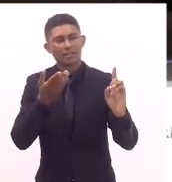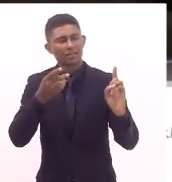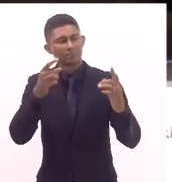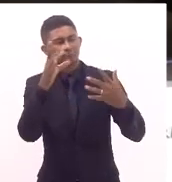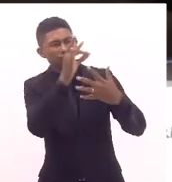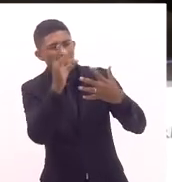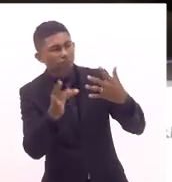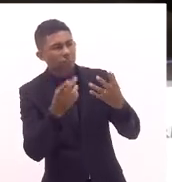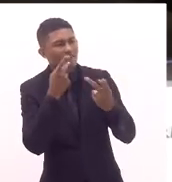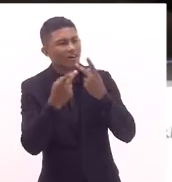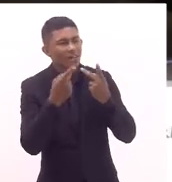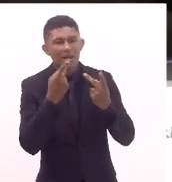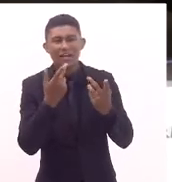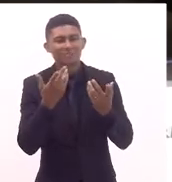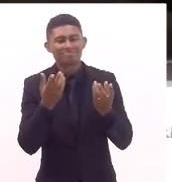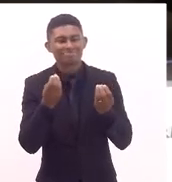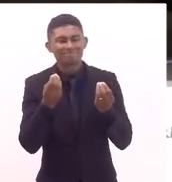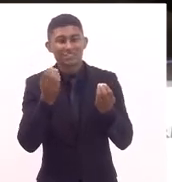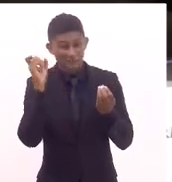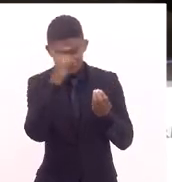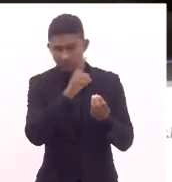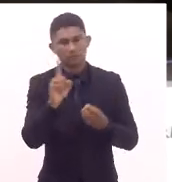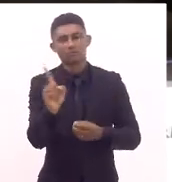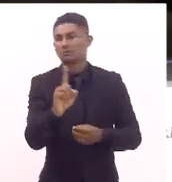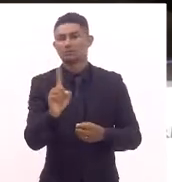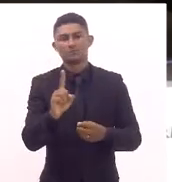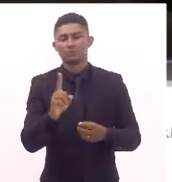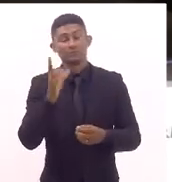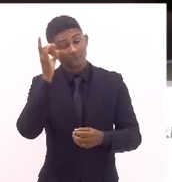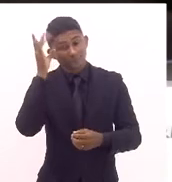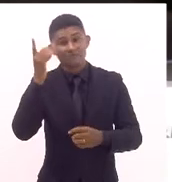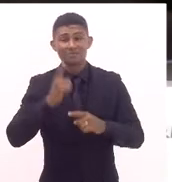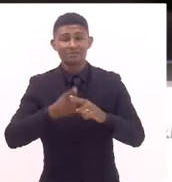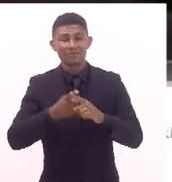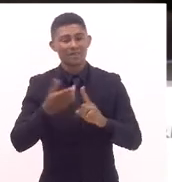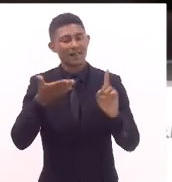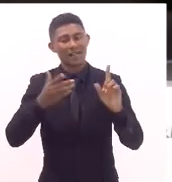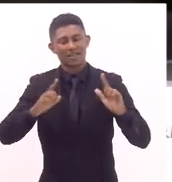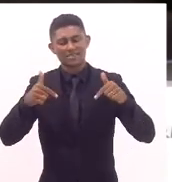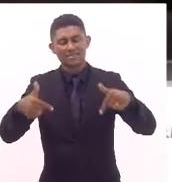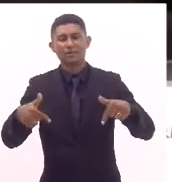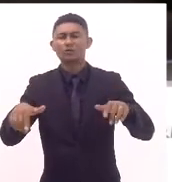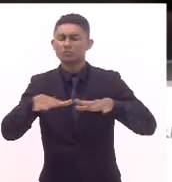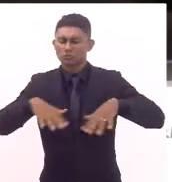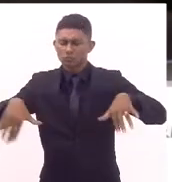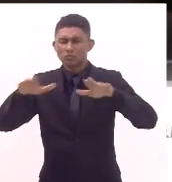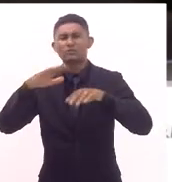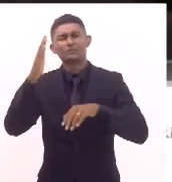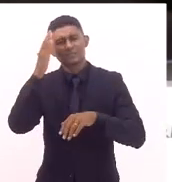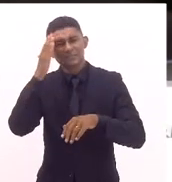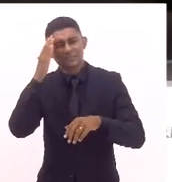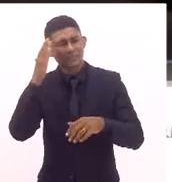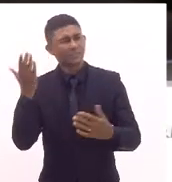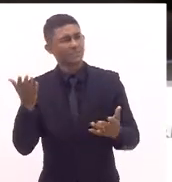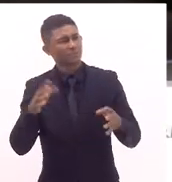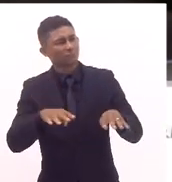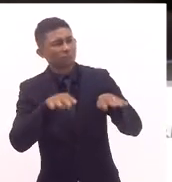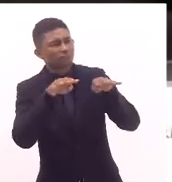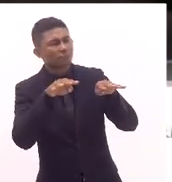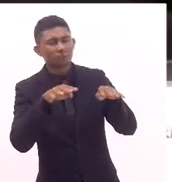Silva as ações delas estão bem solidificado em nossas mentes e nossos corpos